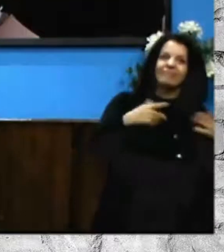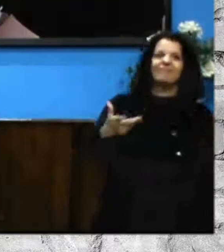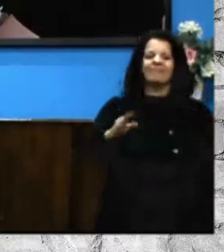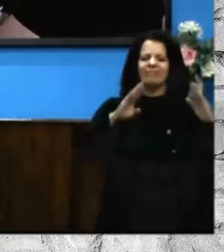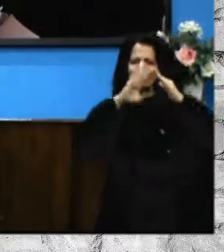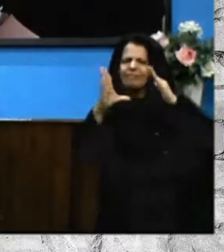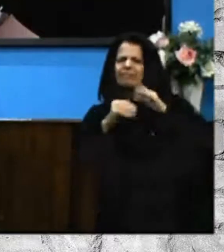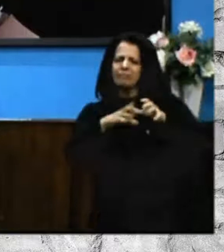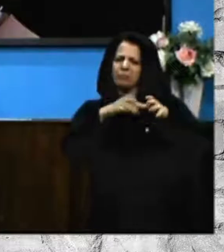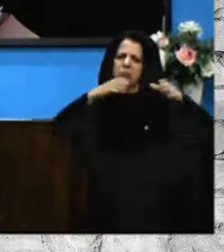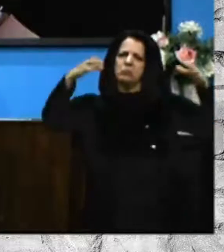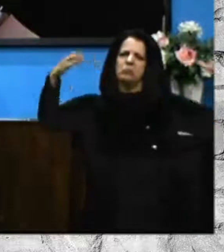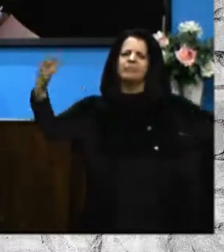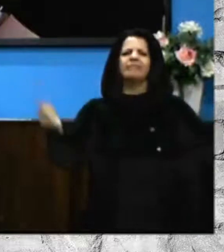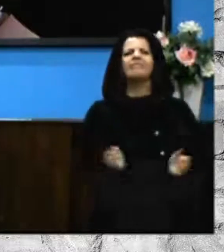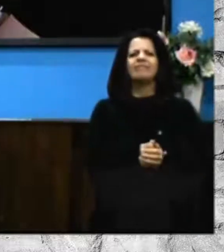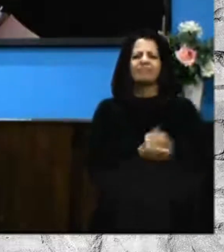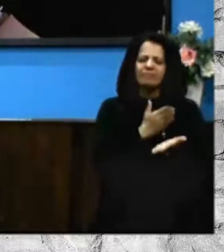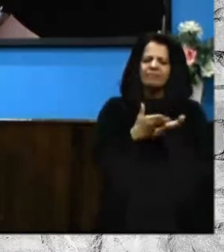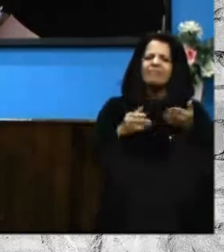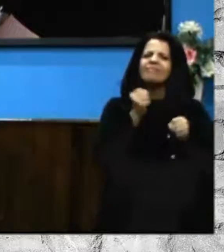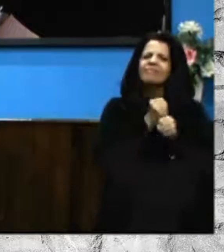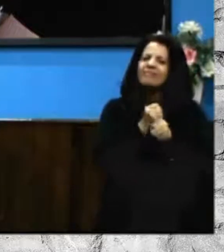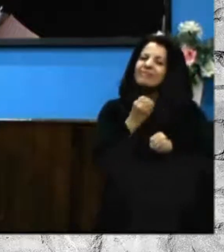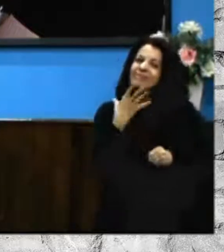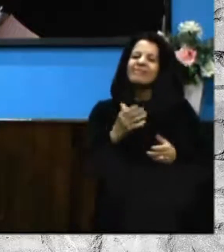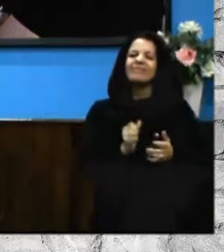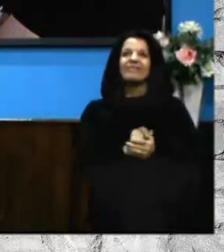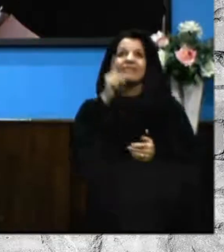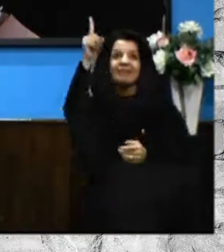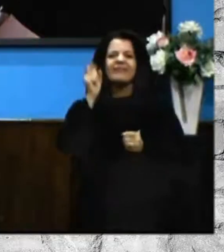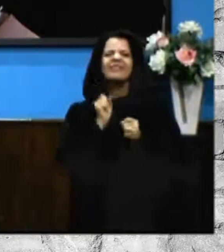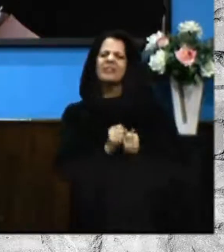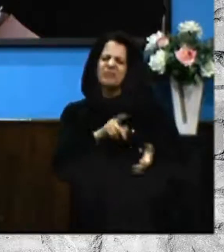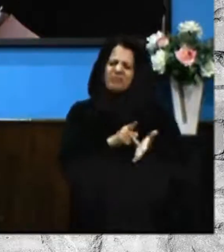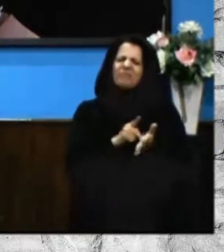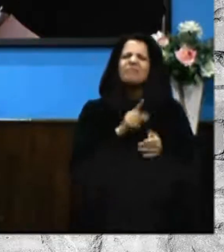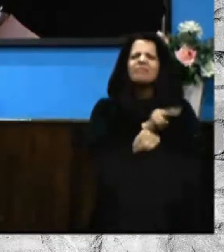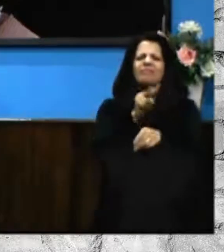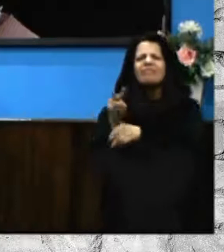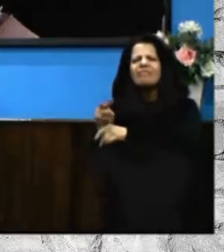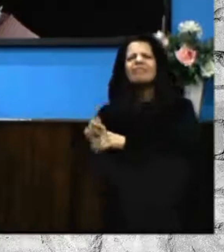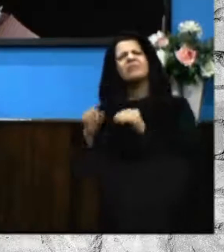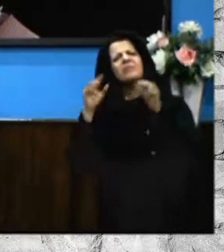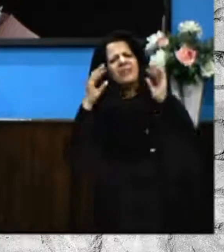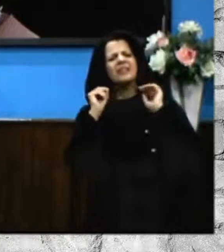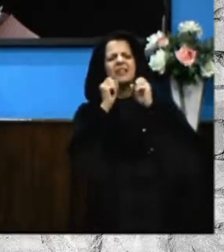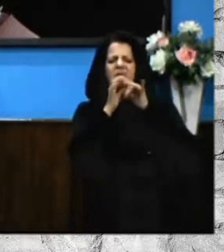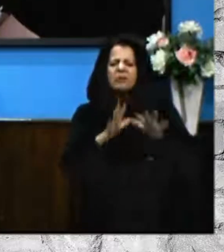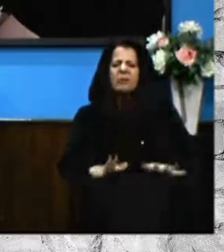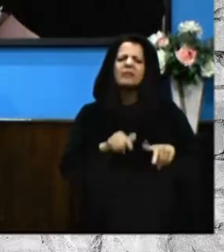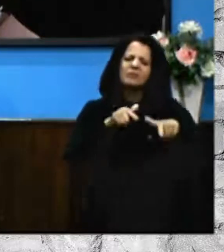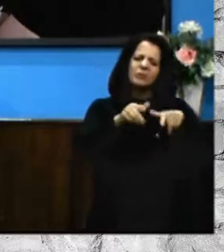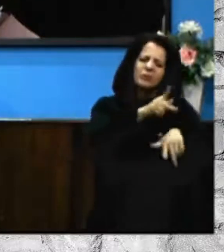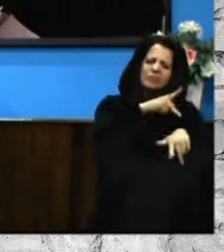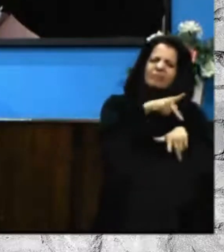e crescendo. Começamos o ano muito bem. Deus realmente cuidando e ouvindo as orações, e o povo